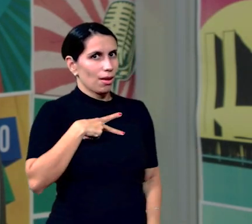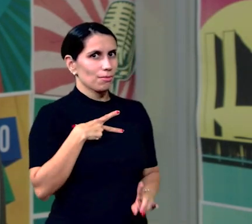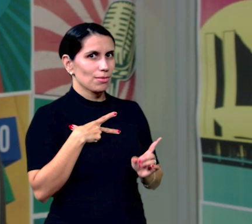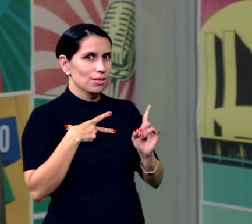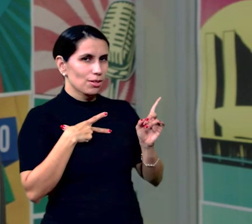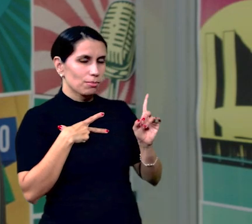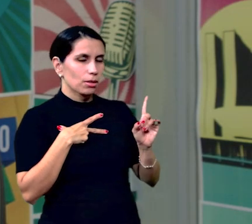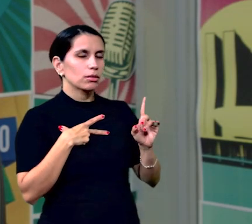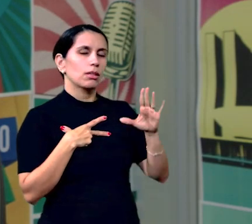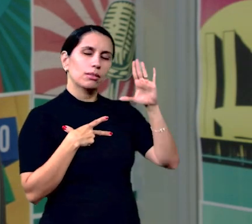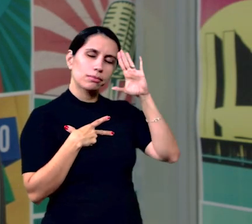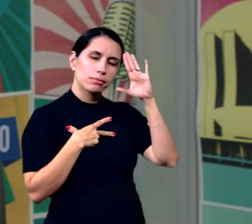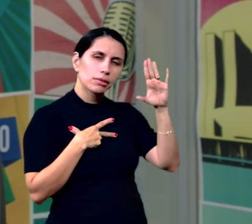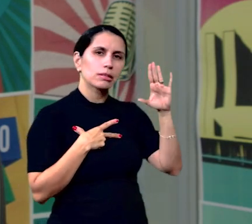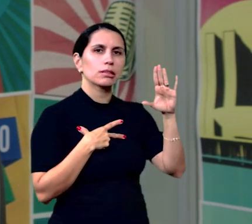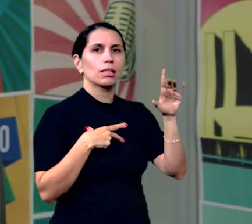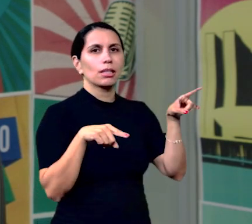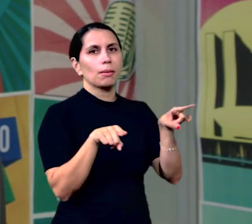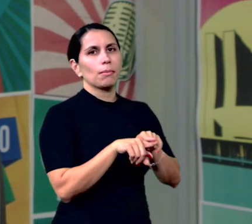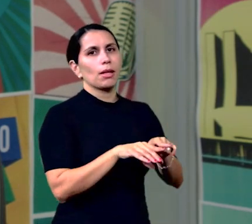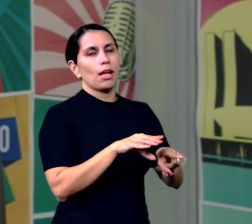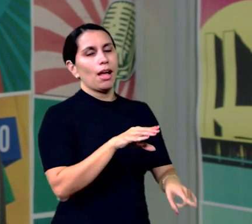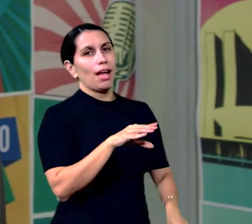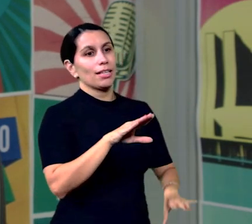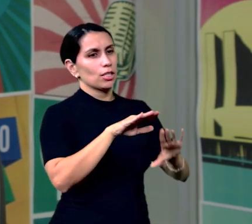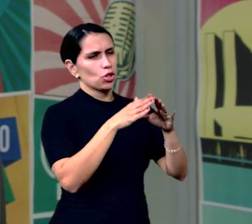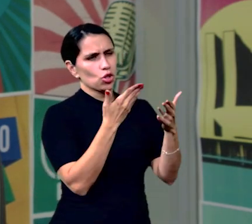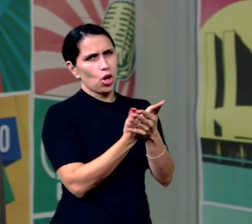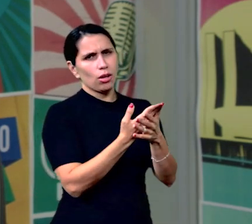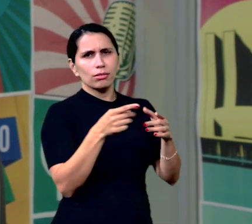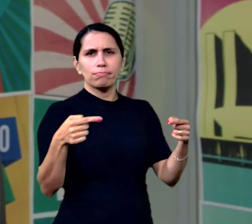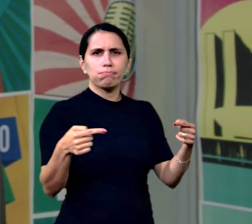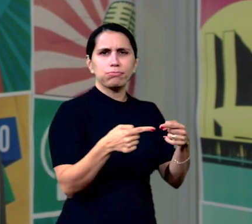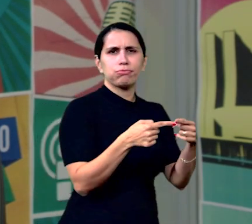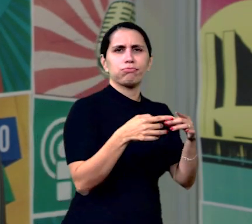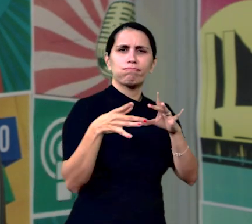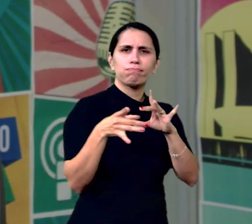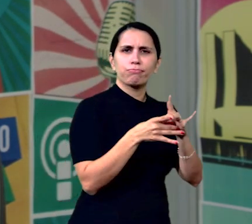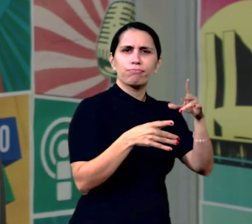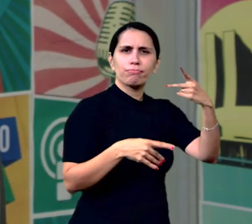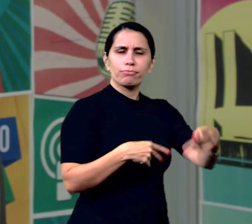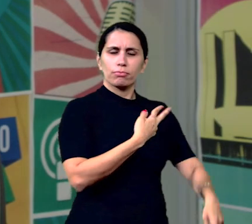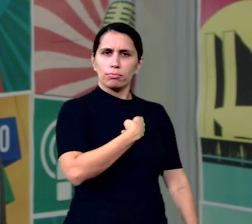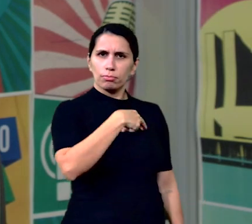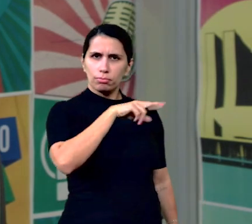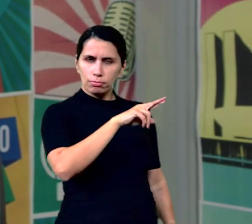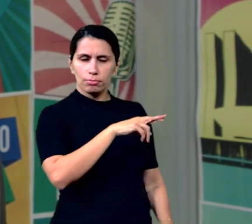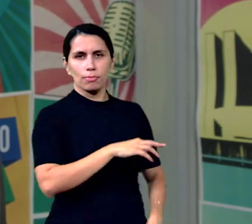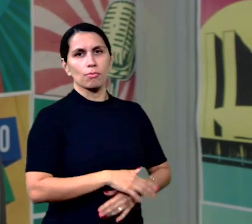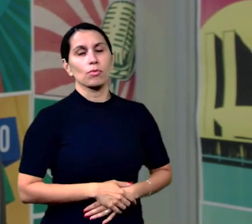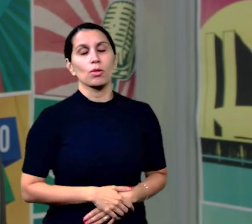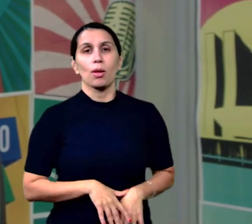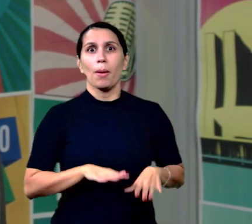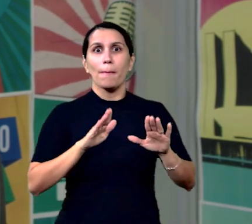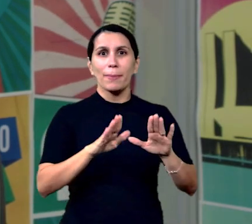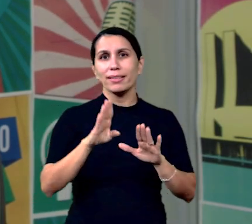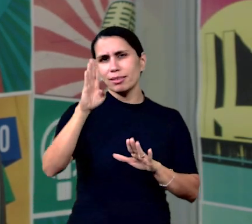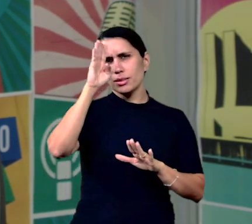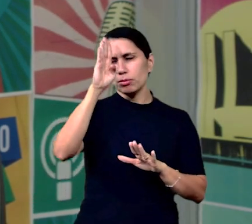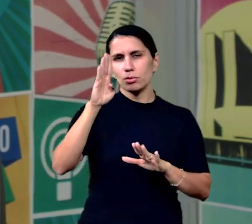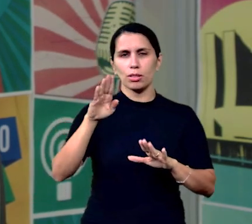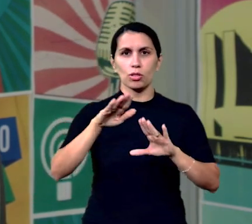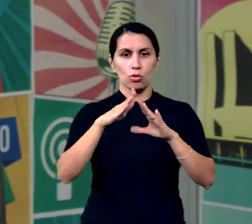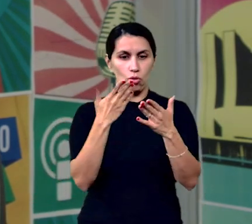sobretudo as escolas confessionais, porque são escolas que têm uma religião como sua base, mas sobretudo